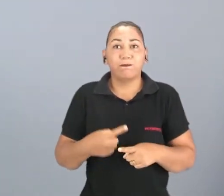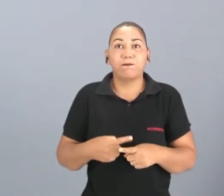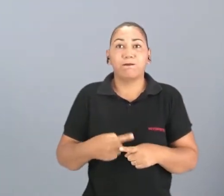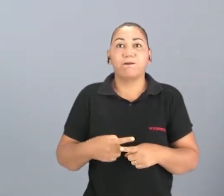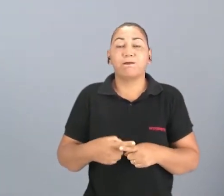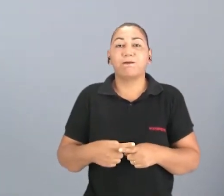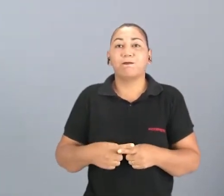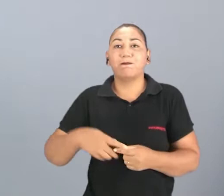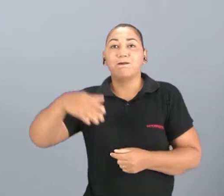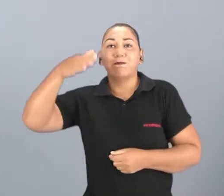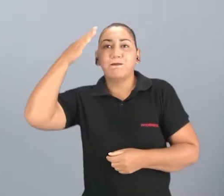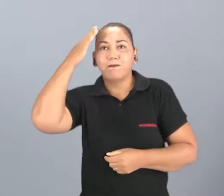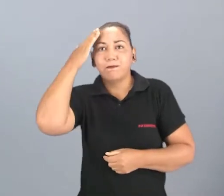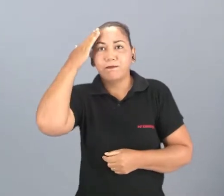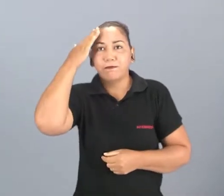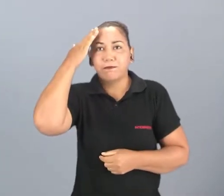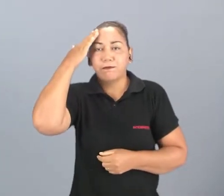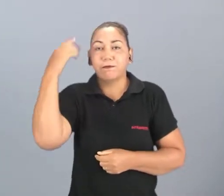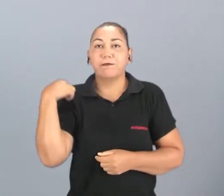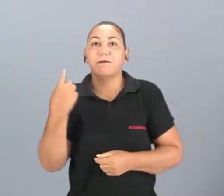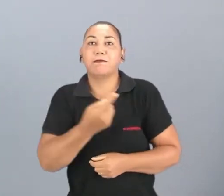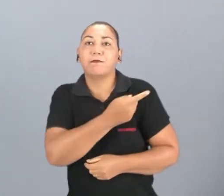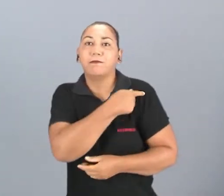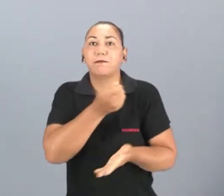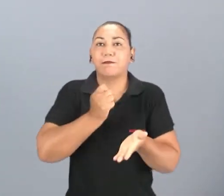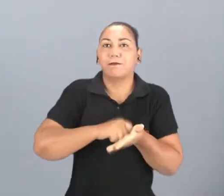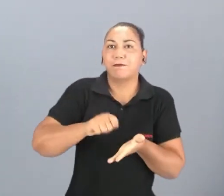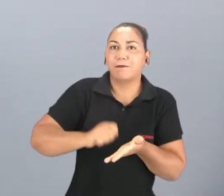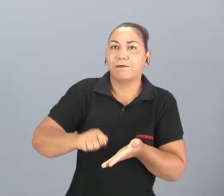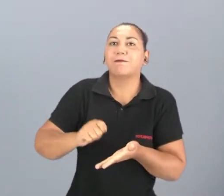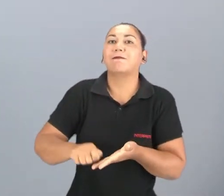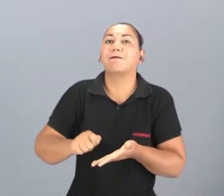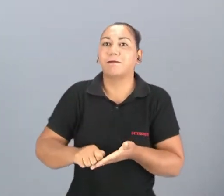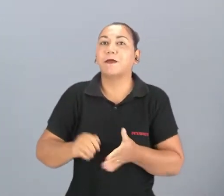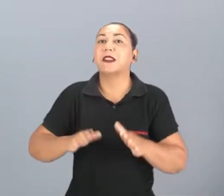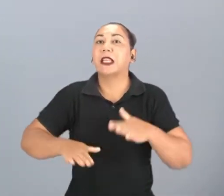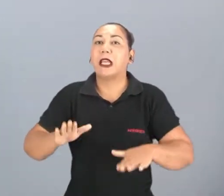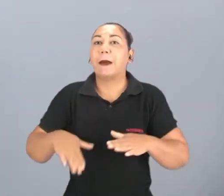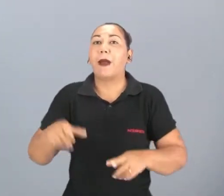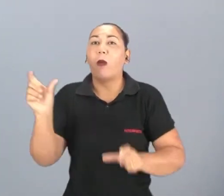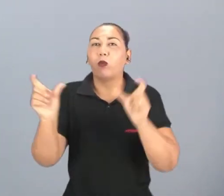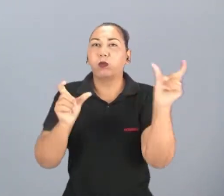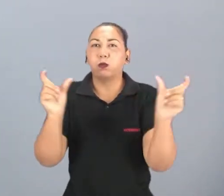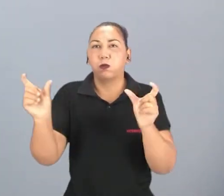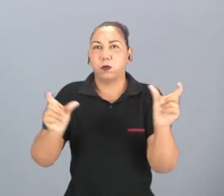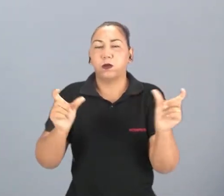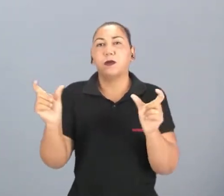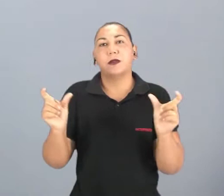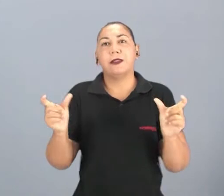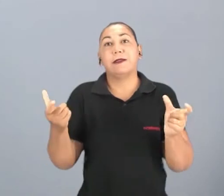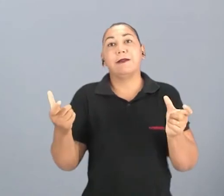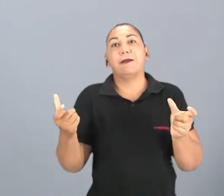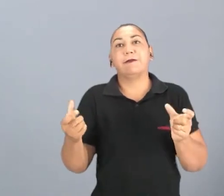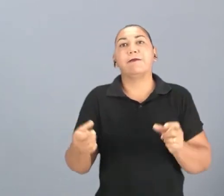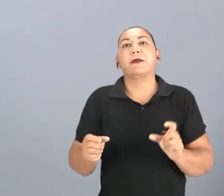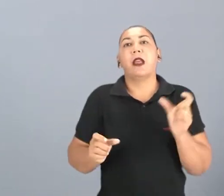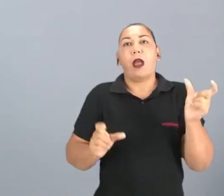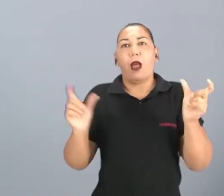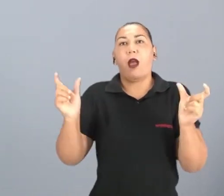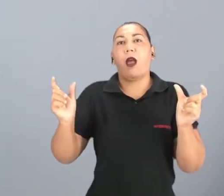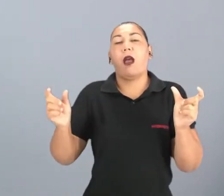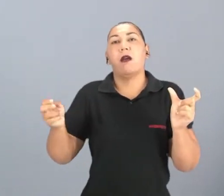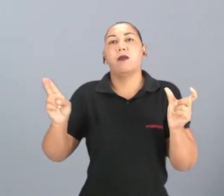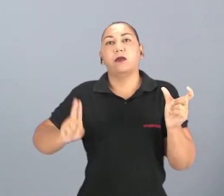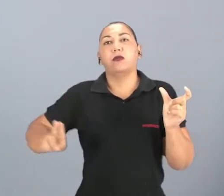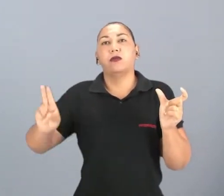nossa compreensão de escrita depende muito dessas palavras. Então, as linking words, apesar de serem também usadas